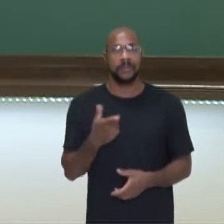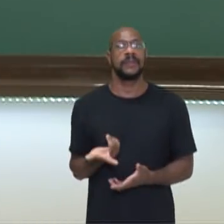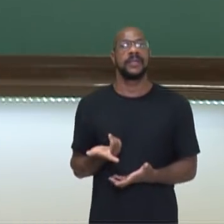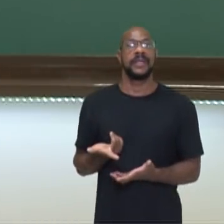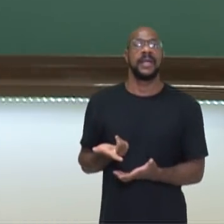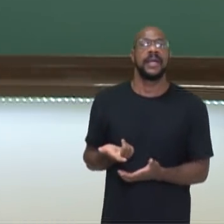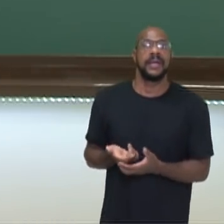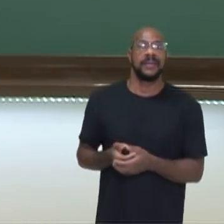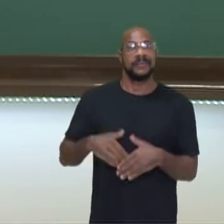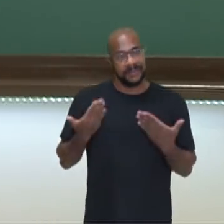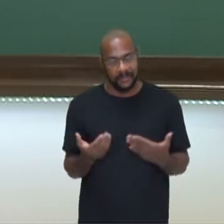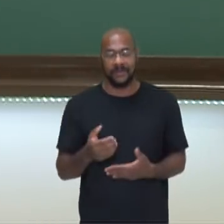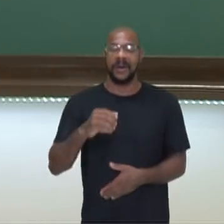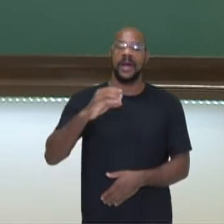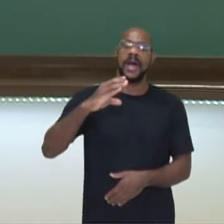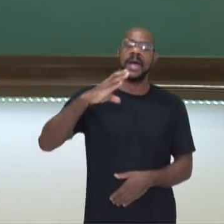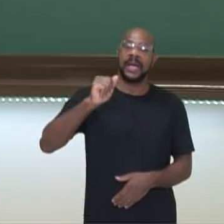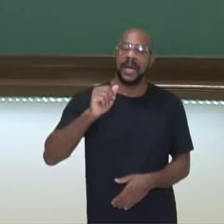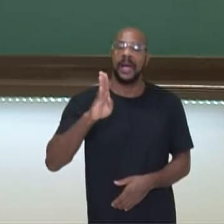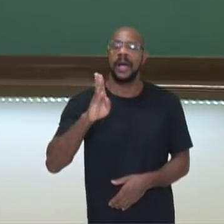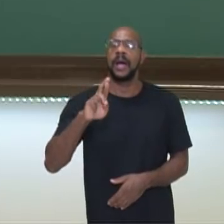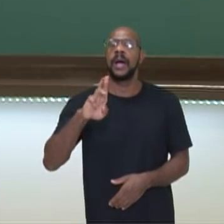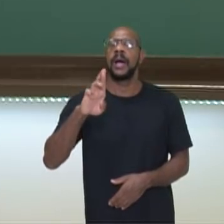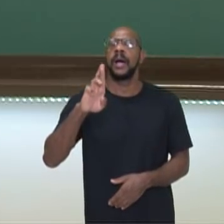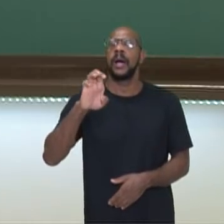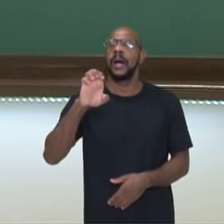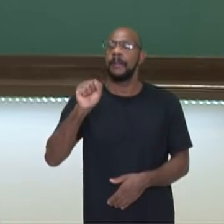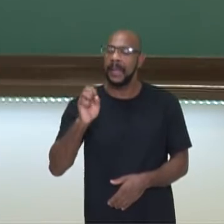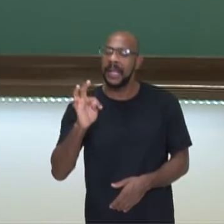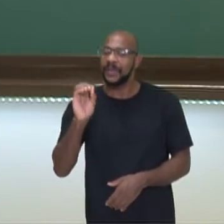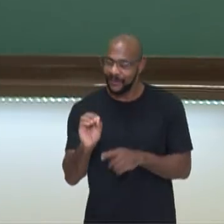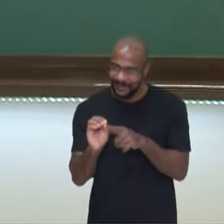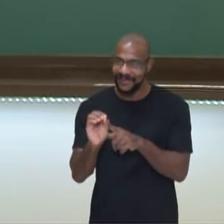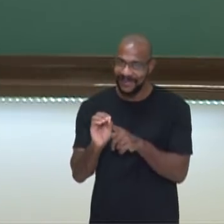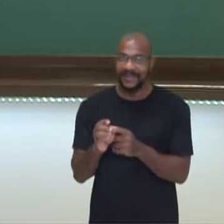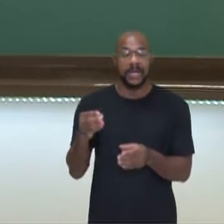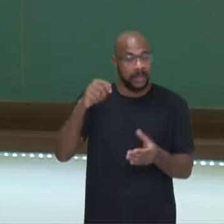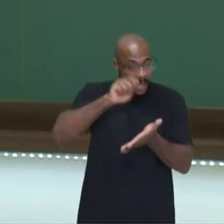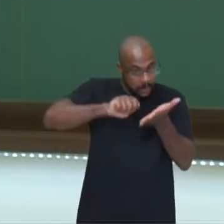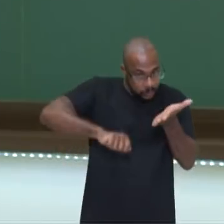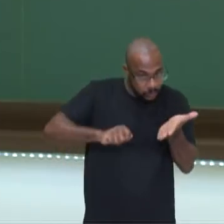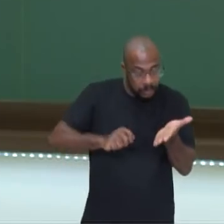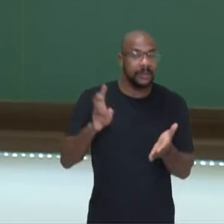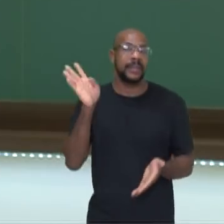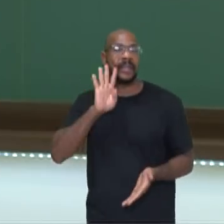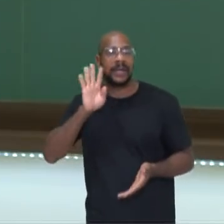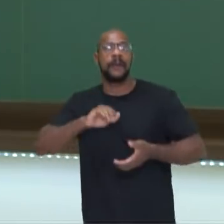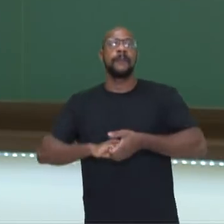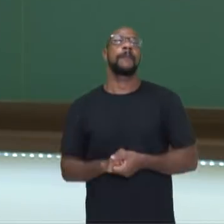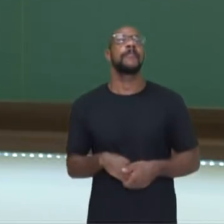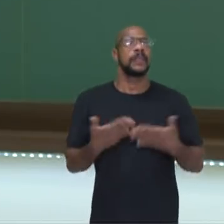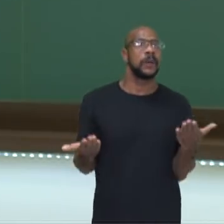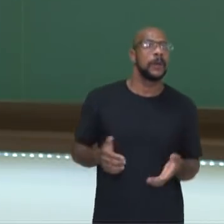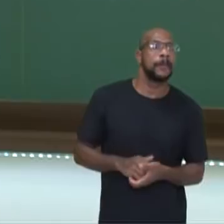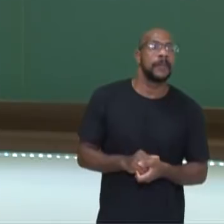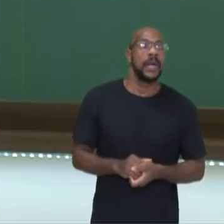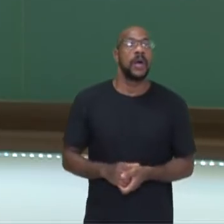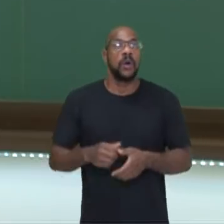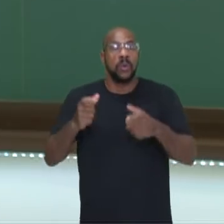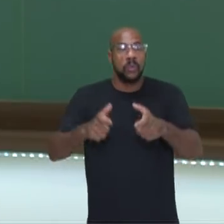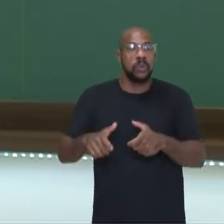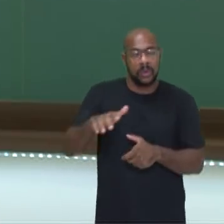eleitor. Ok? Anotou? Legal. Bora continuar então. A região onde um político ele tinha